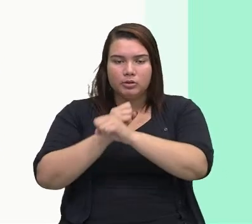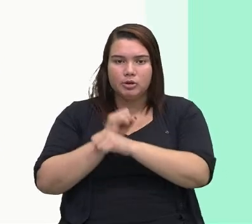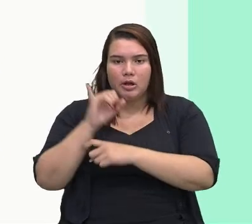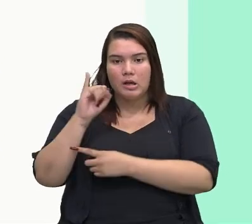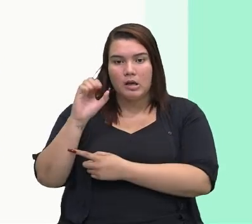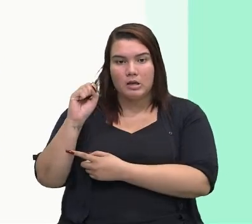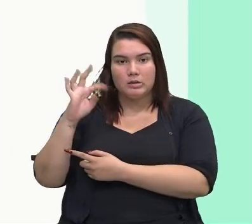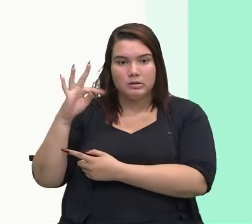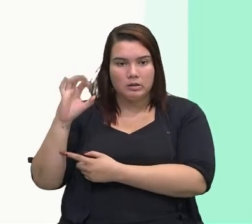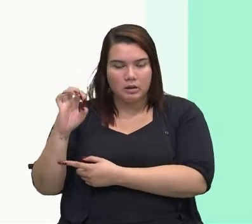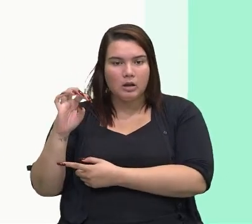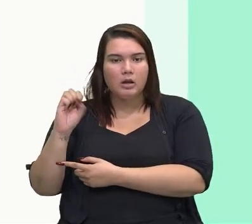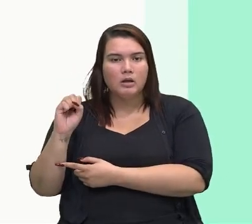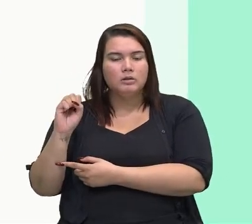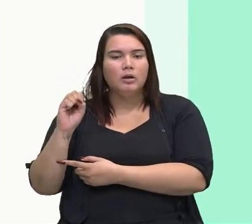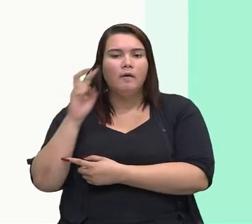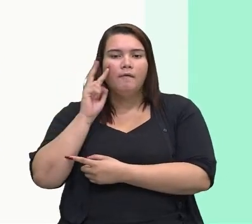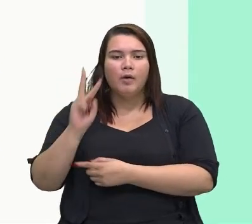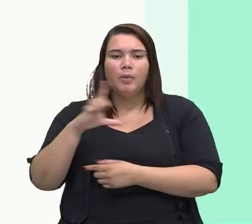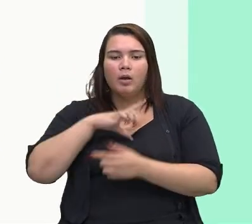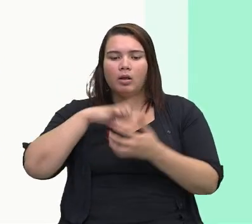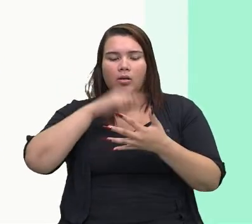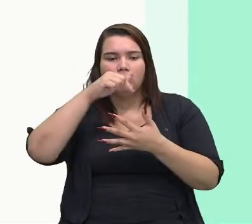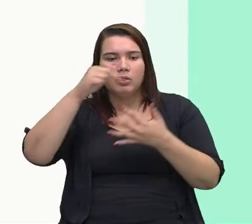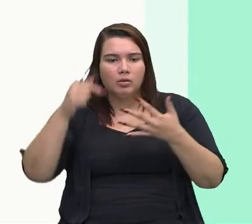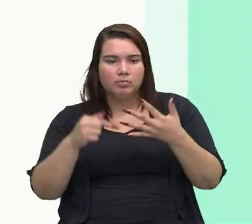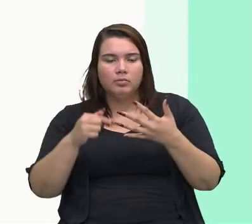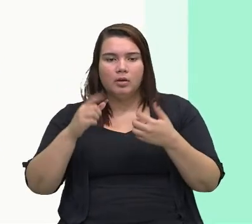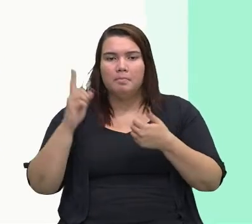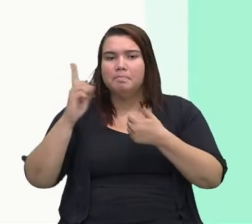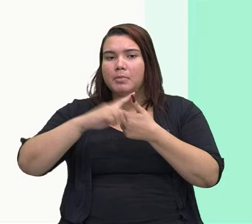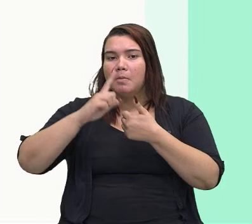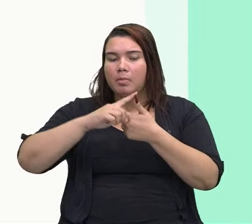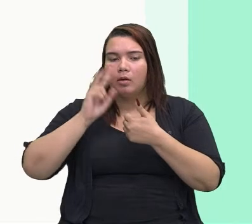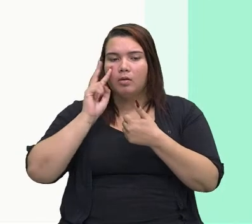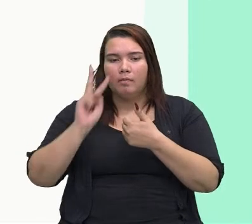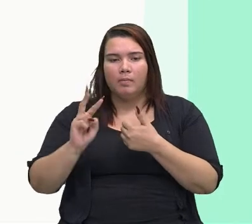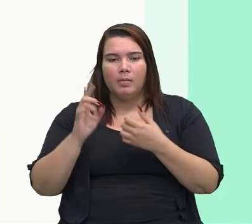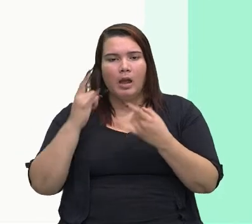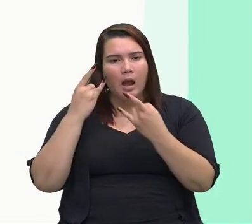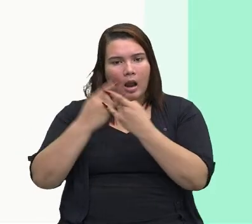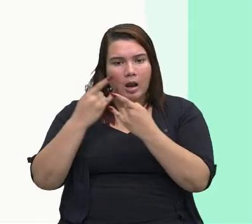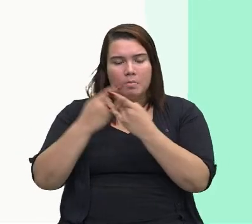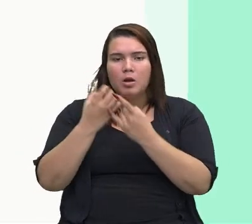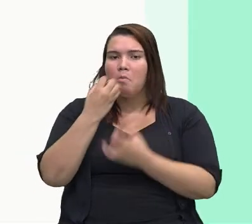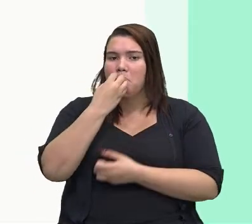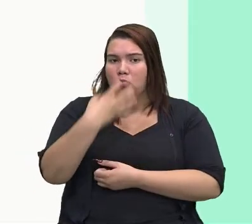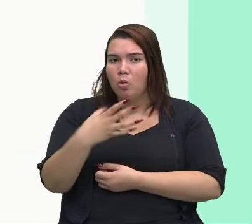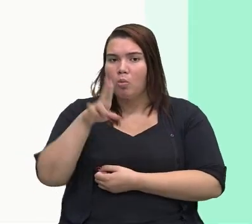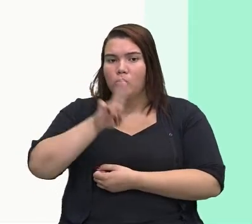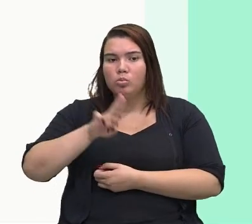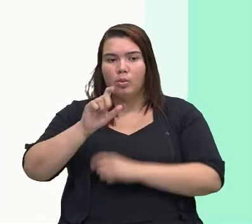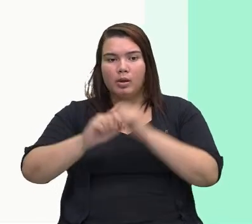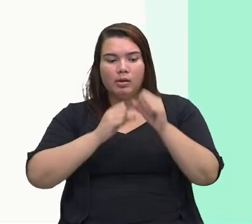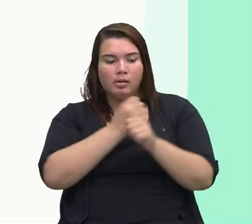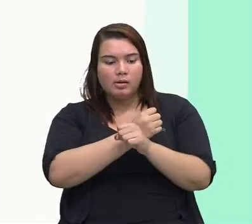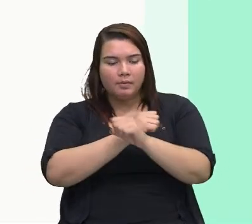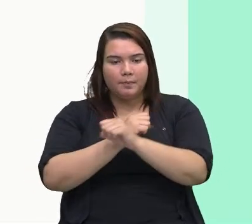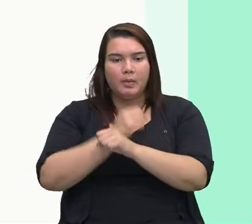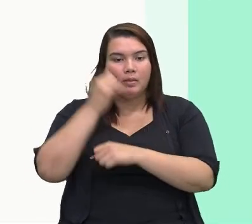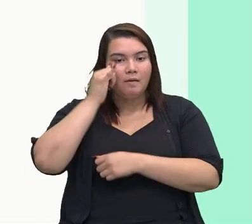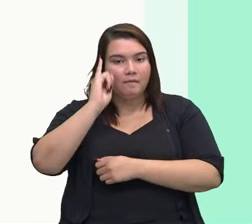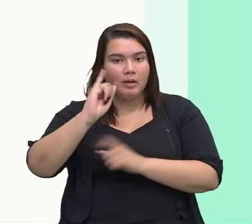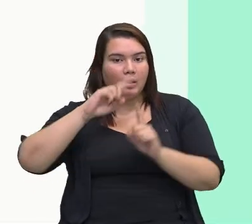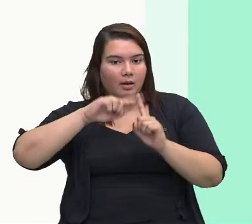ISTs, julgue as afirmativas abaixo. Nós temos aí a primeira afirmativa. A camisinha é eficaz tanto para prevenir gravidez